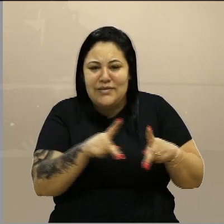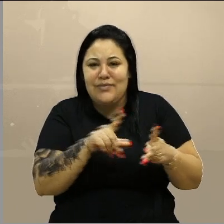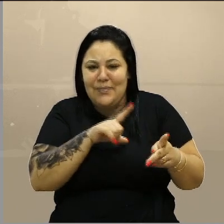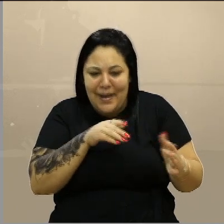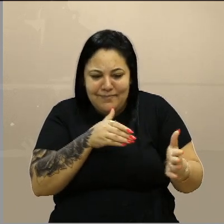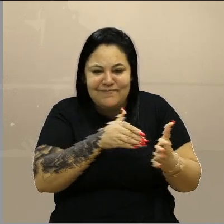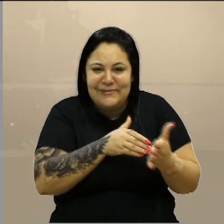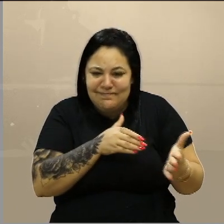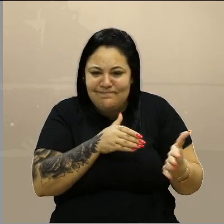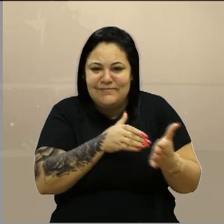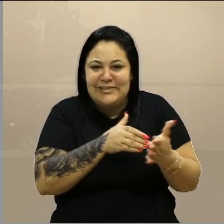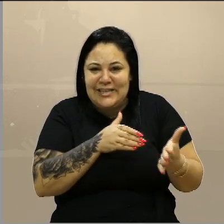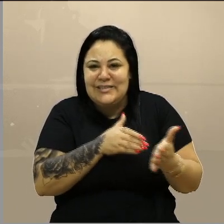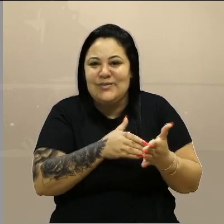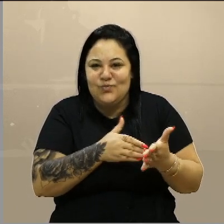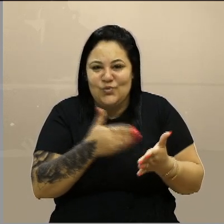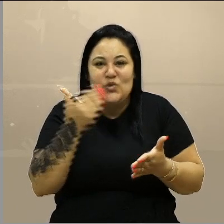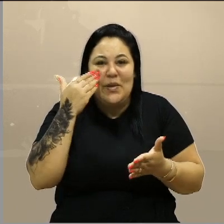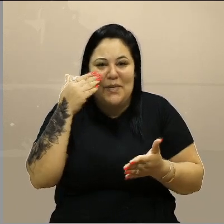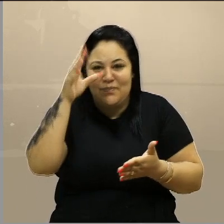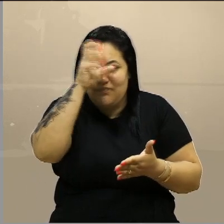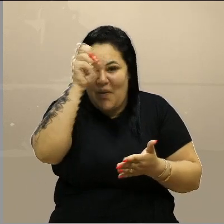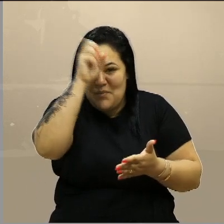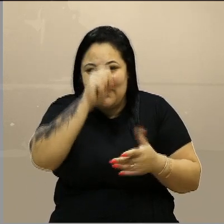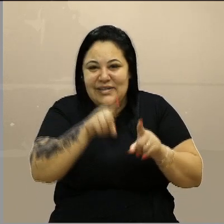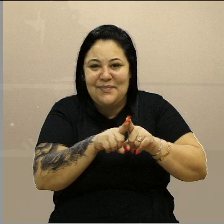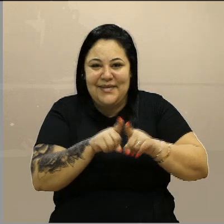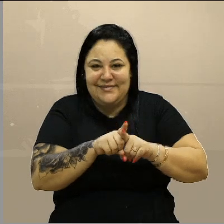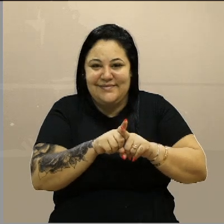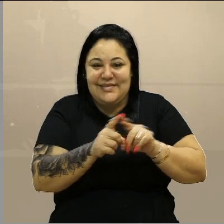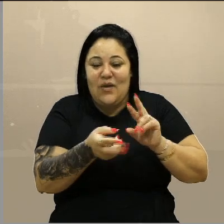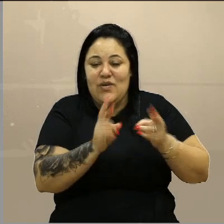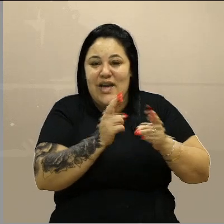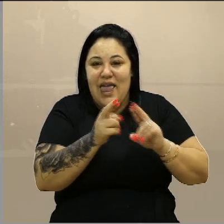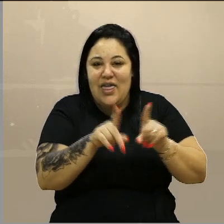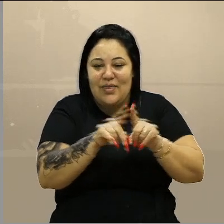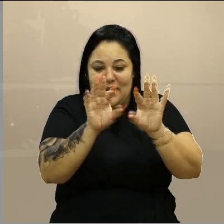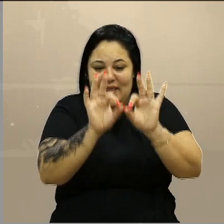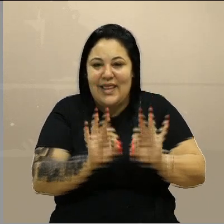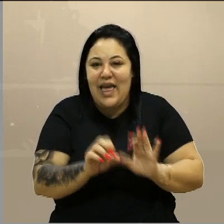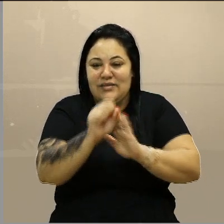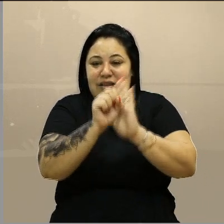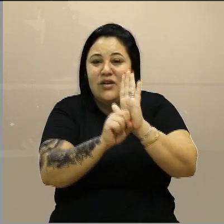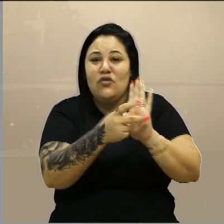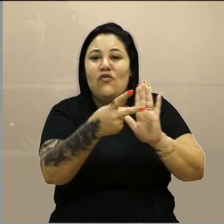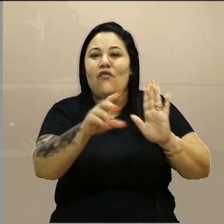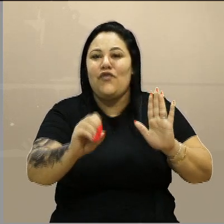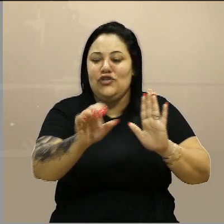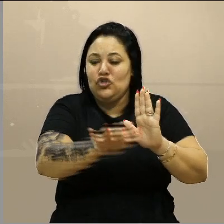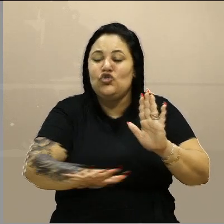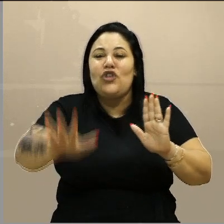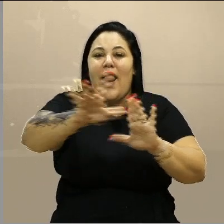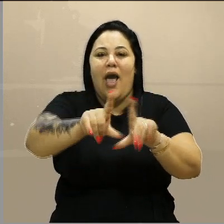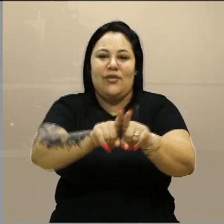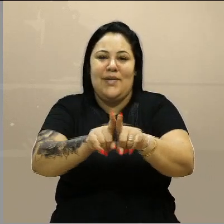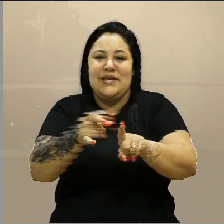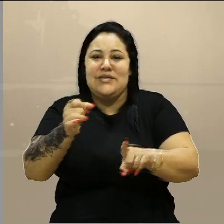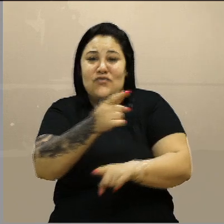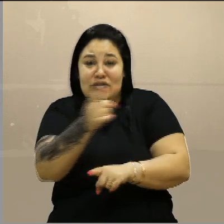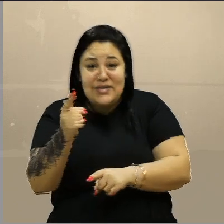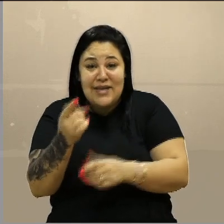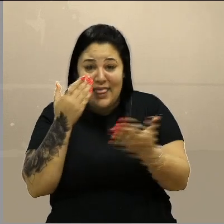intensifica com... Pode passar. Se intensifica com as questões do século XX como um todo. Se a gente parar